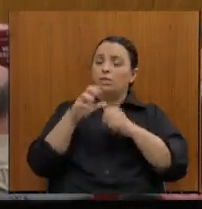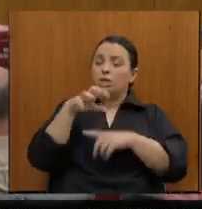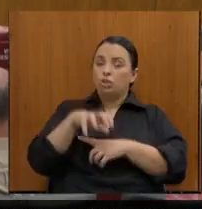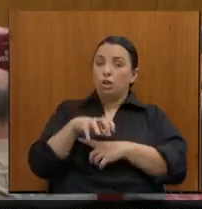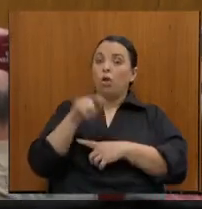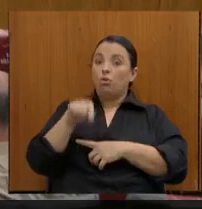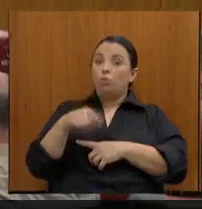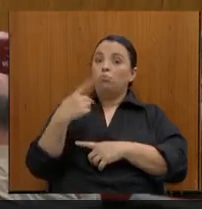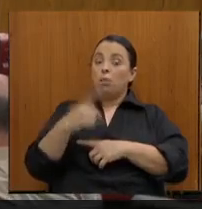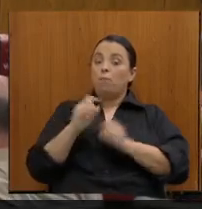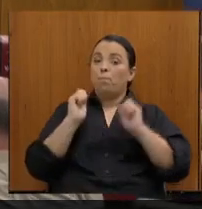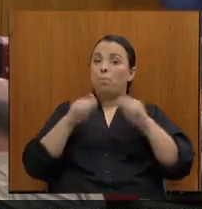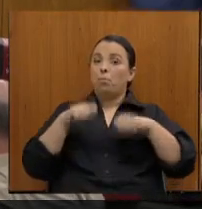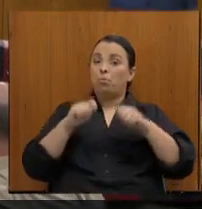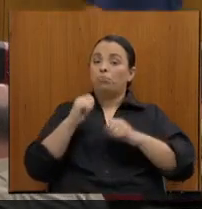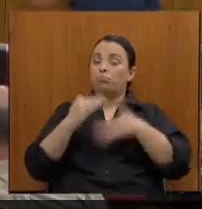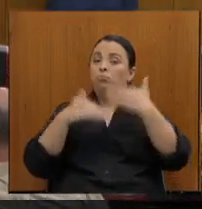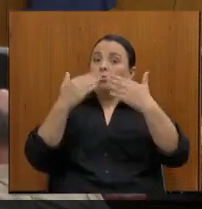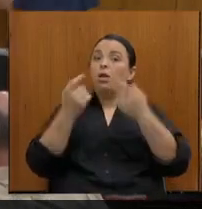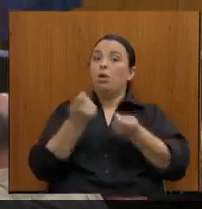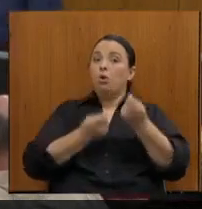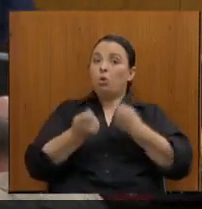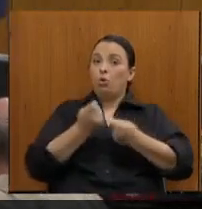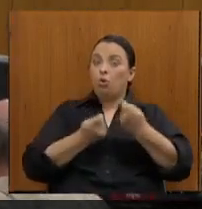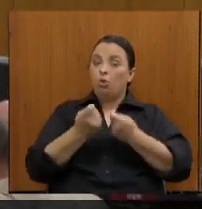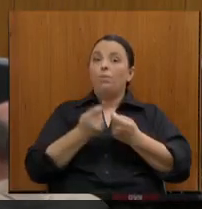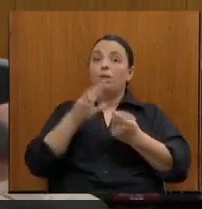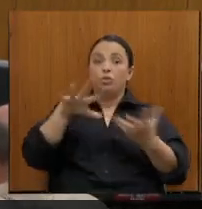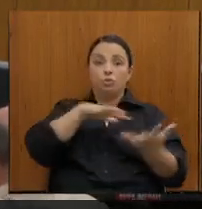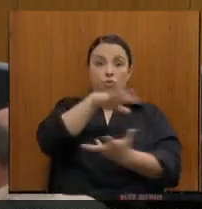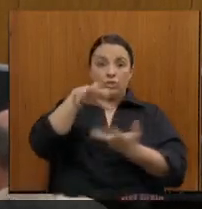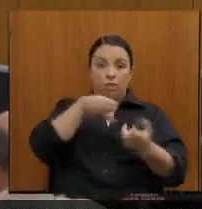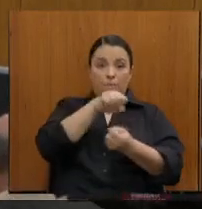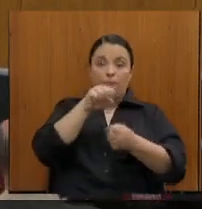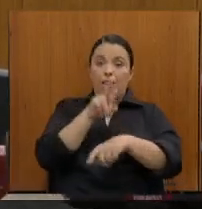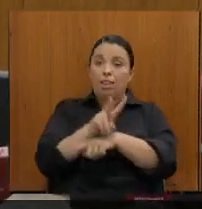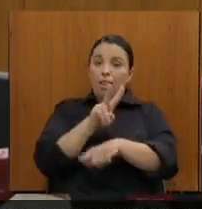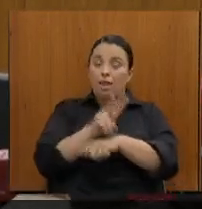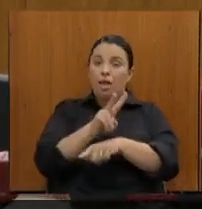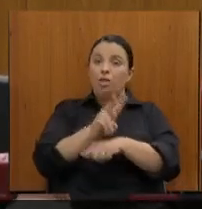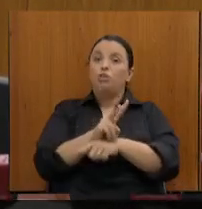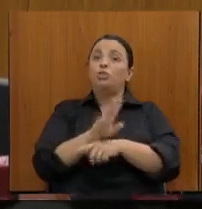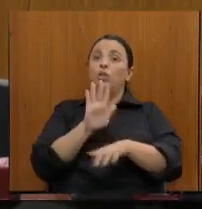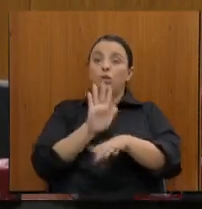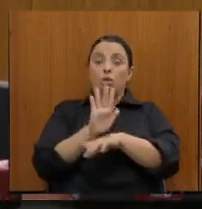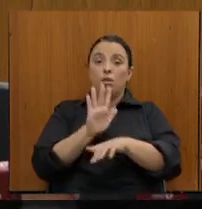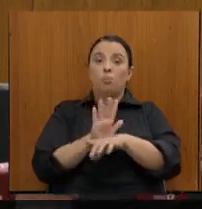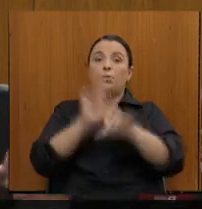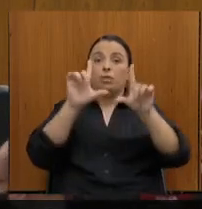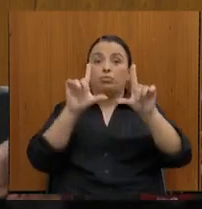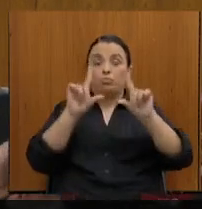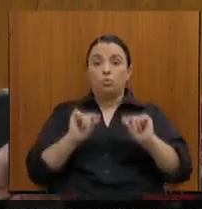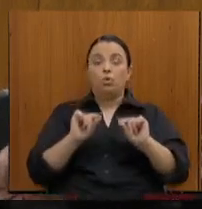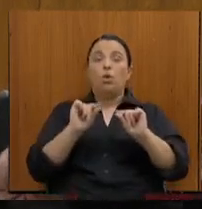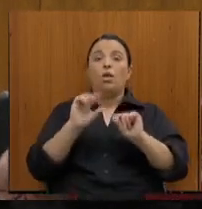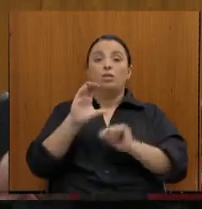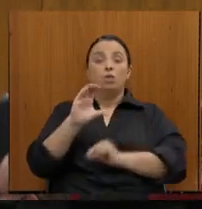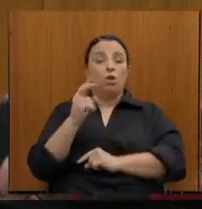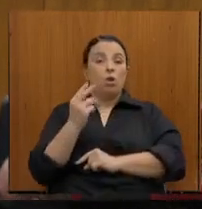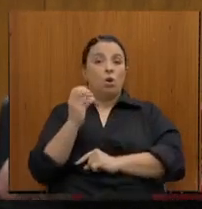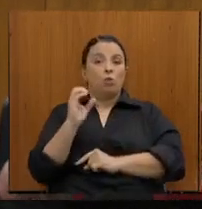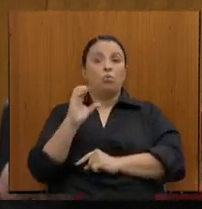sob a ótica da sustentabilidade e das contribuições para a neutralização de carbono da economia mineira